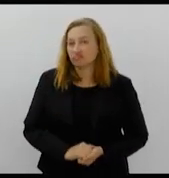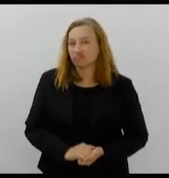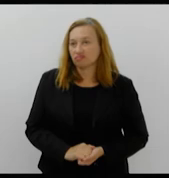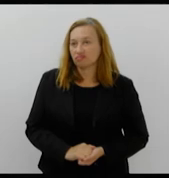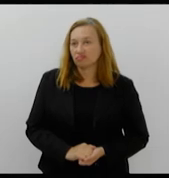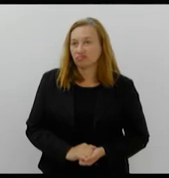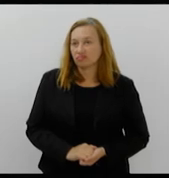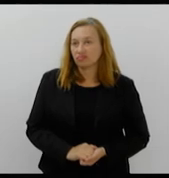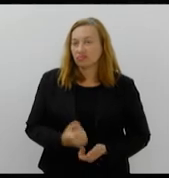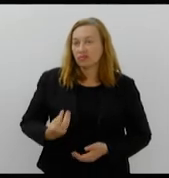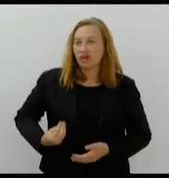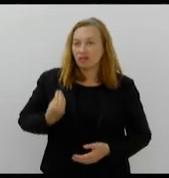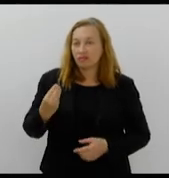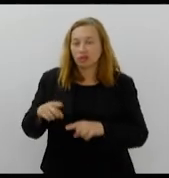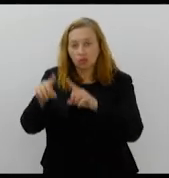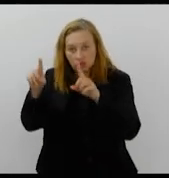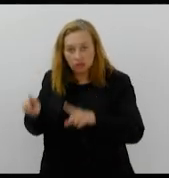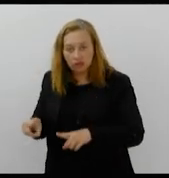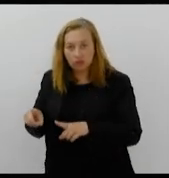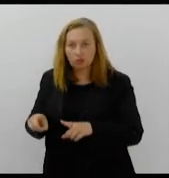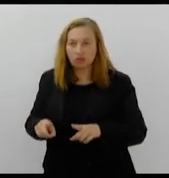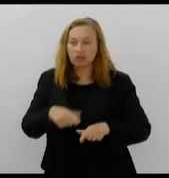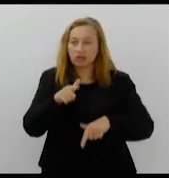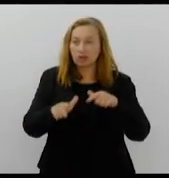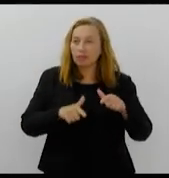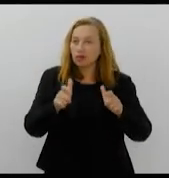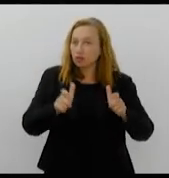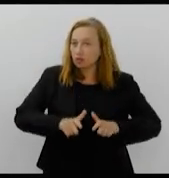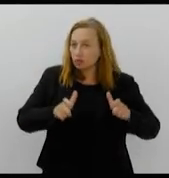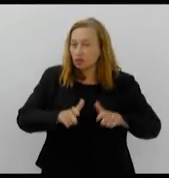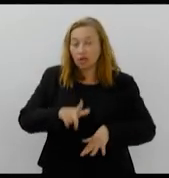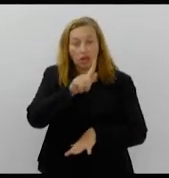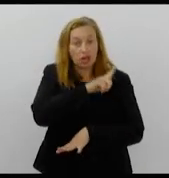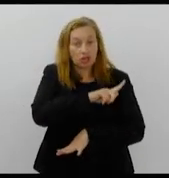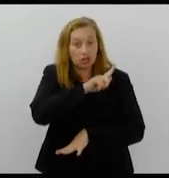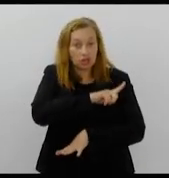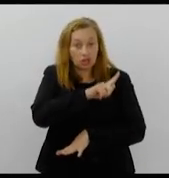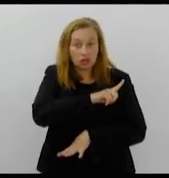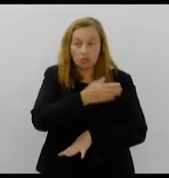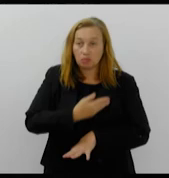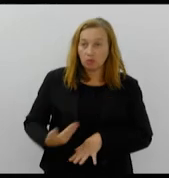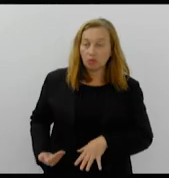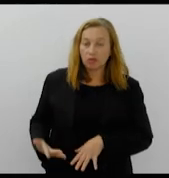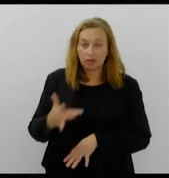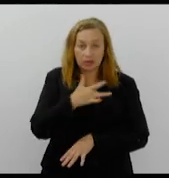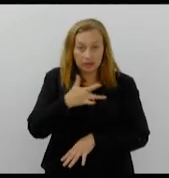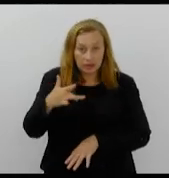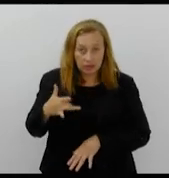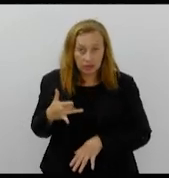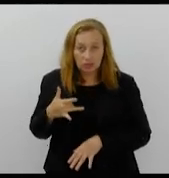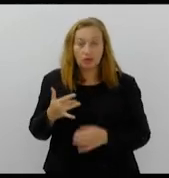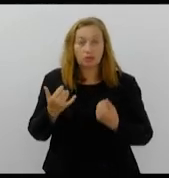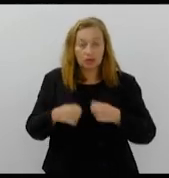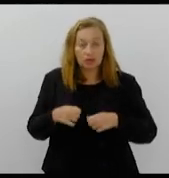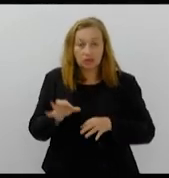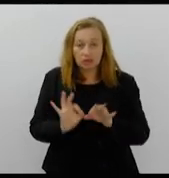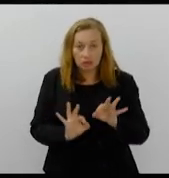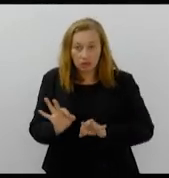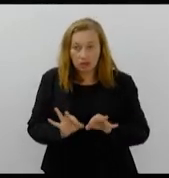a vida dos servidores que ali estão, a gestão pública da saúde, como ela tem que ser